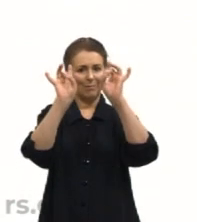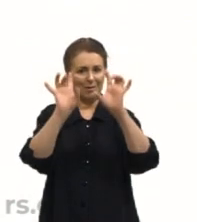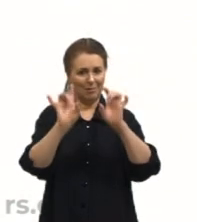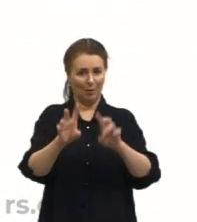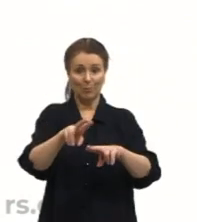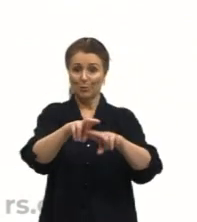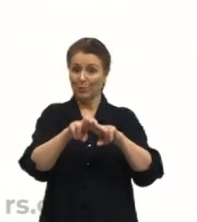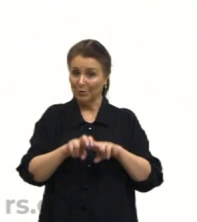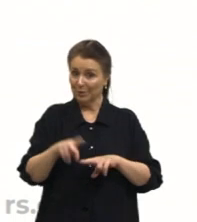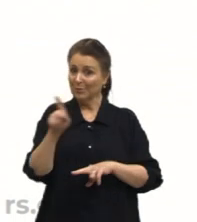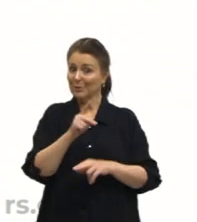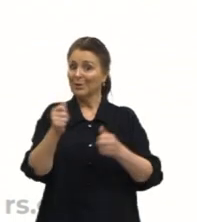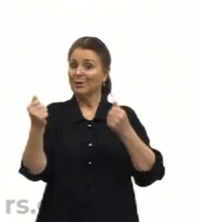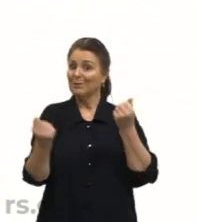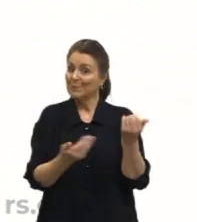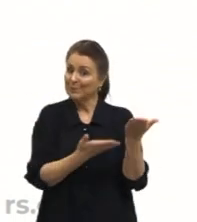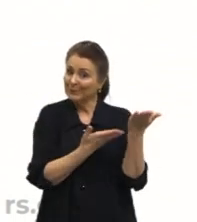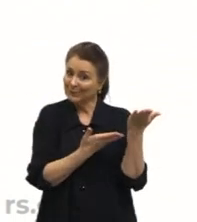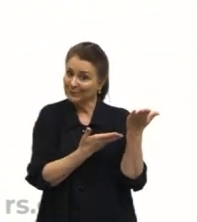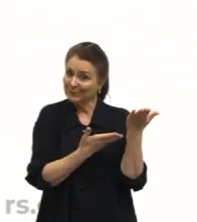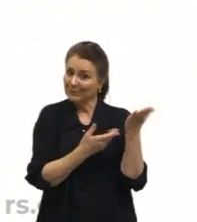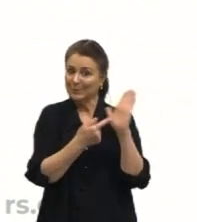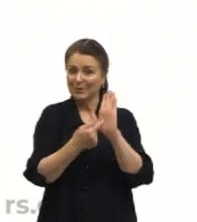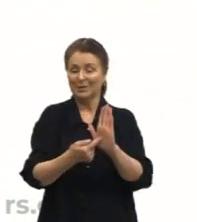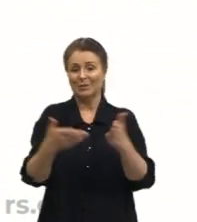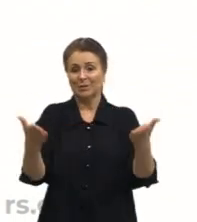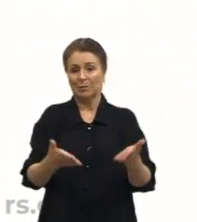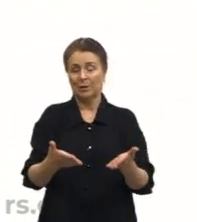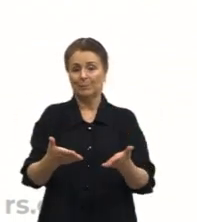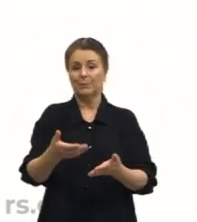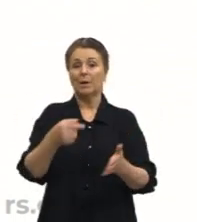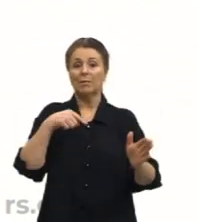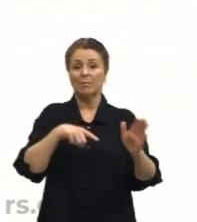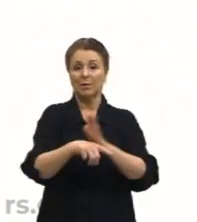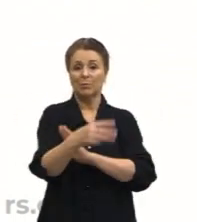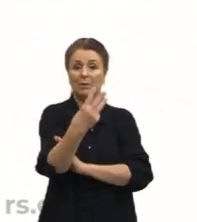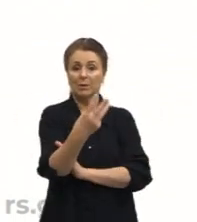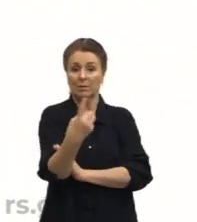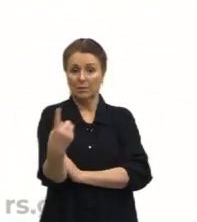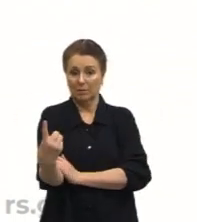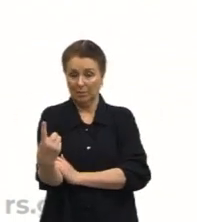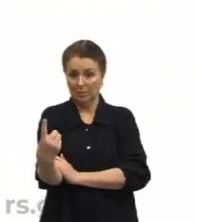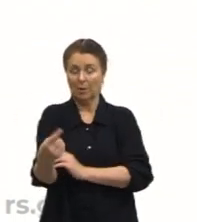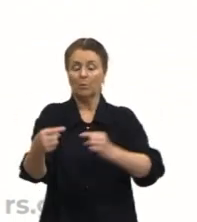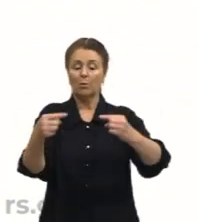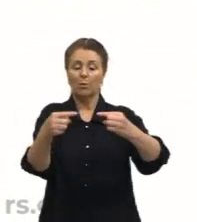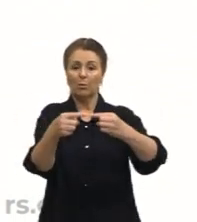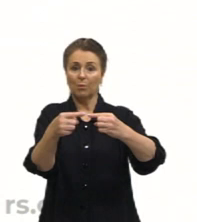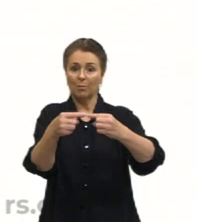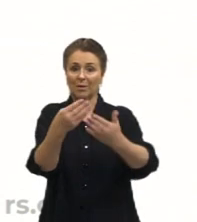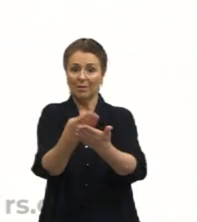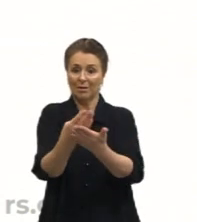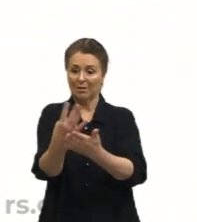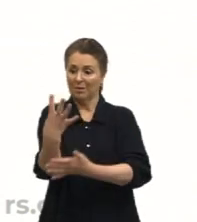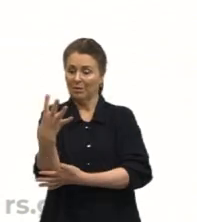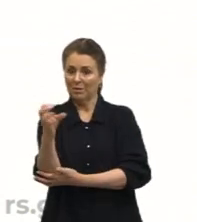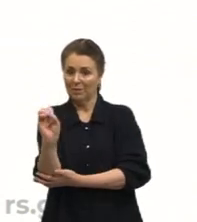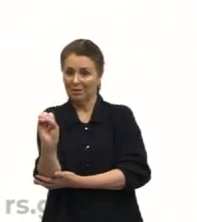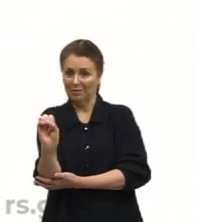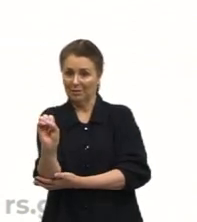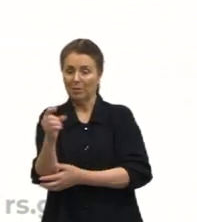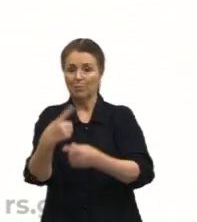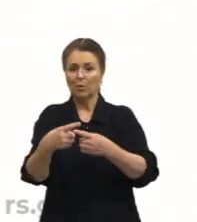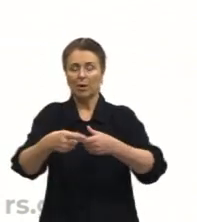exemplificação a questão de número 31 vai dialogar com a nossa aula de número 41 porque ela fala sobre